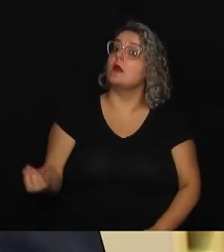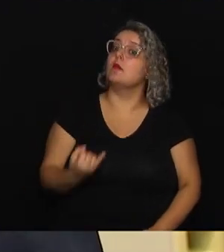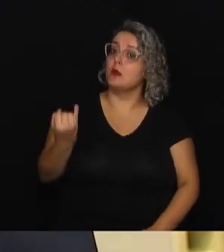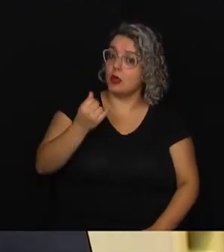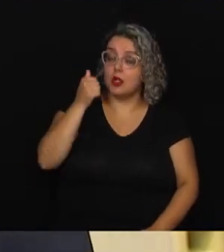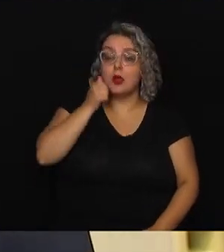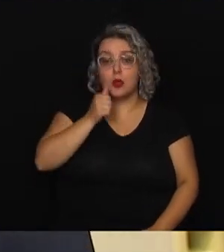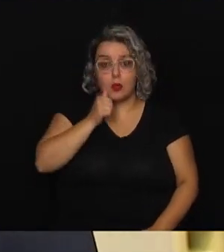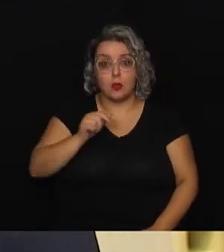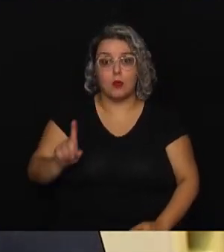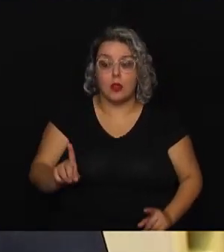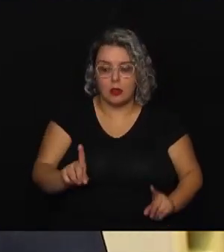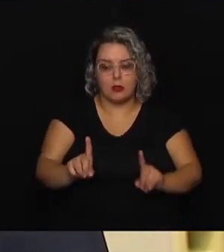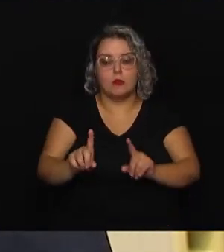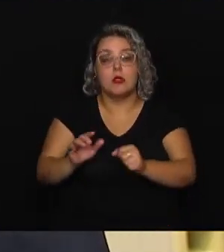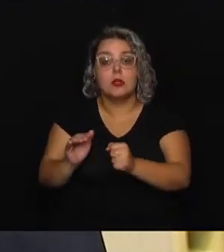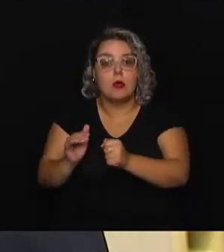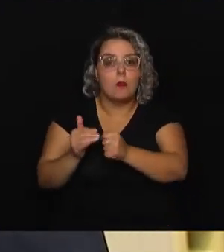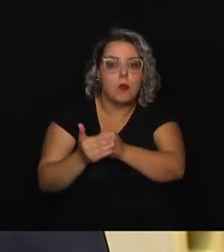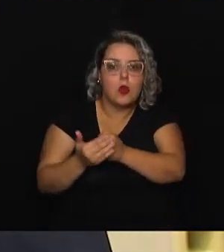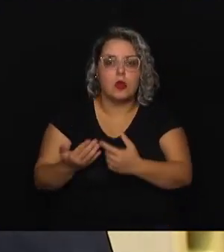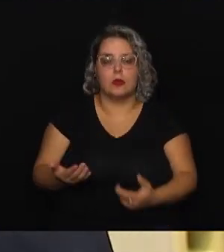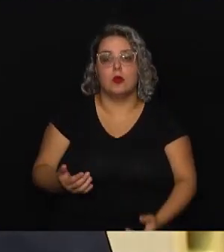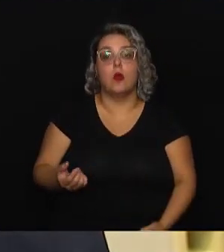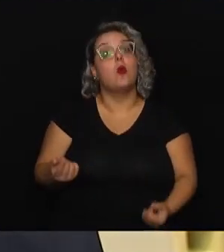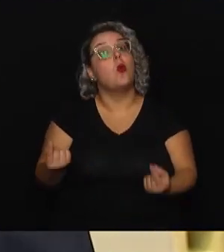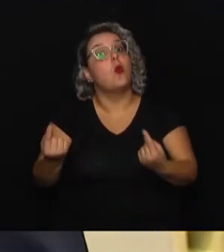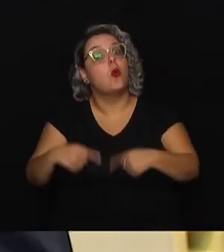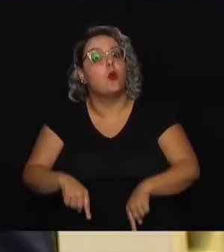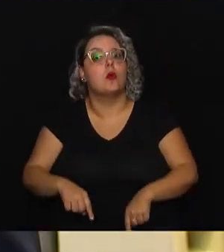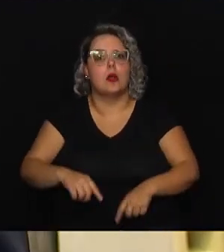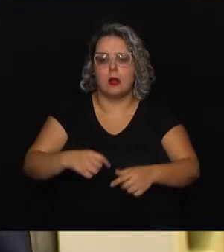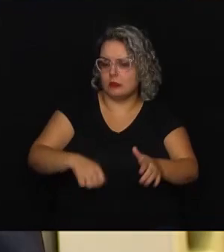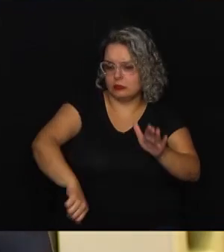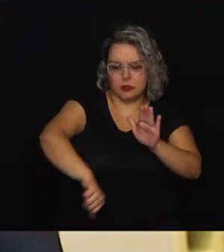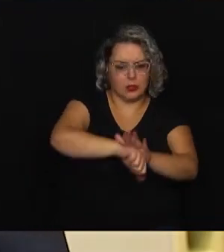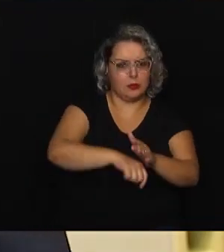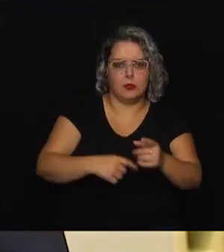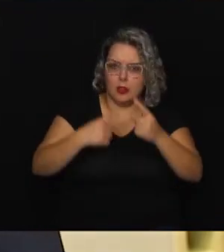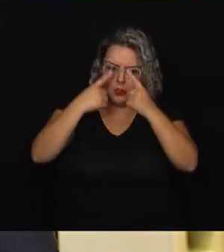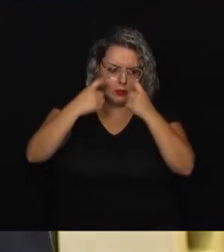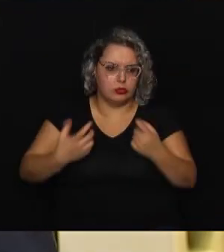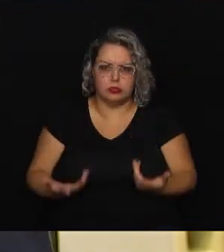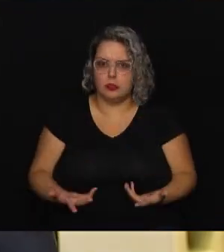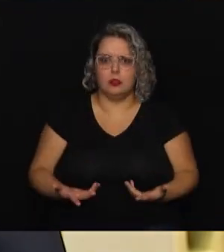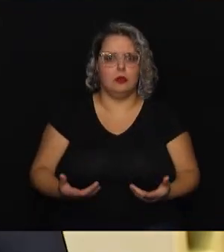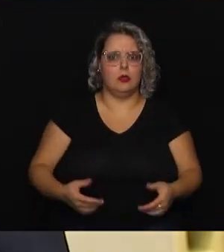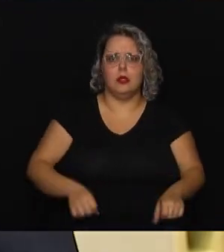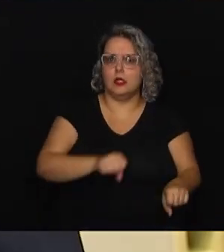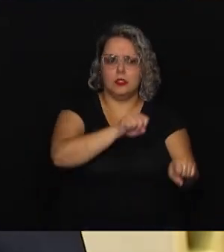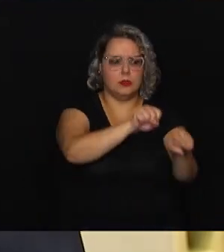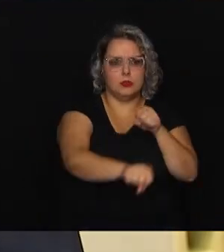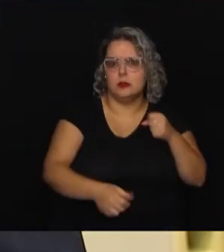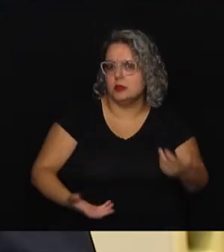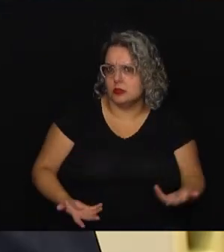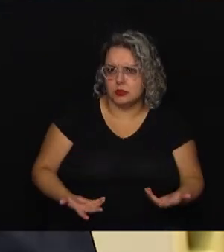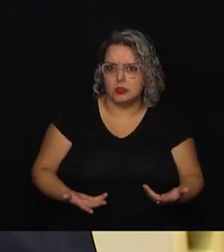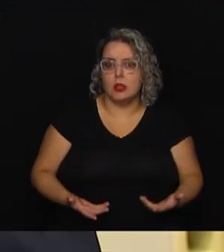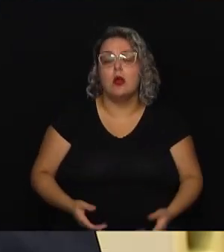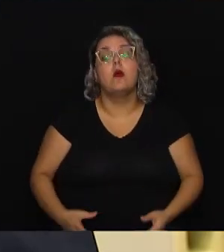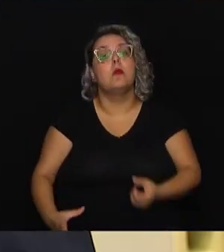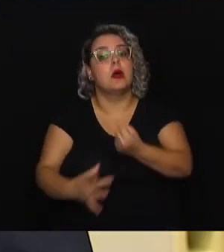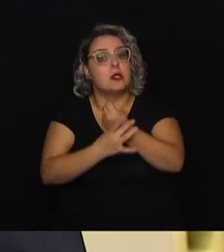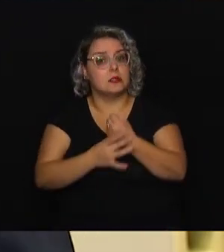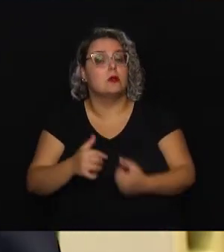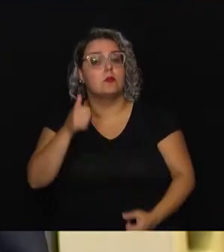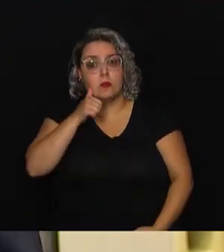mulheres sejam protegidas contra crimes de estupro. Isso vem para trazer segurança não só para a mulher, como também para toda a